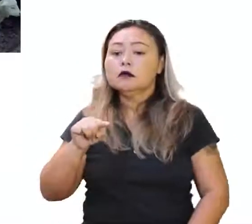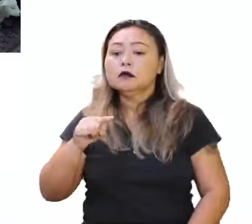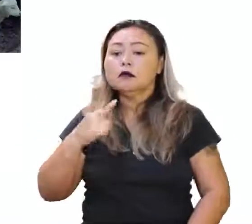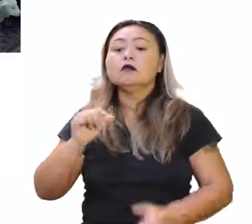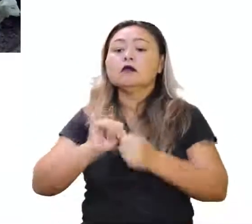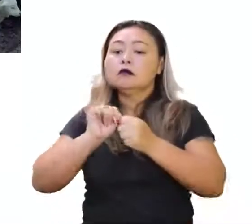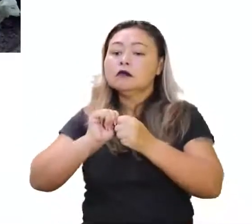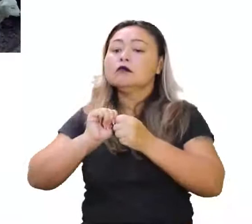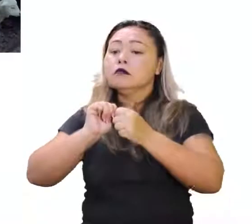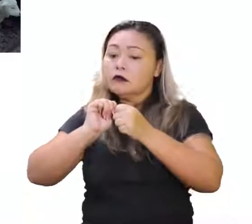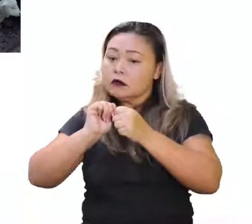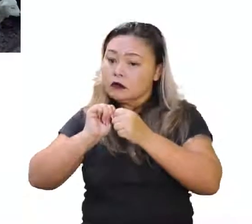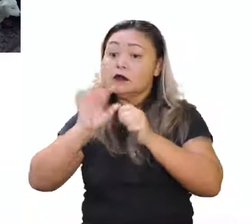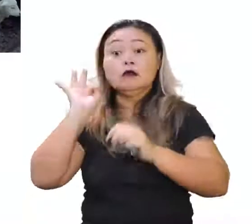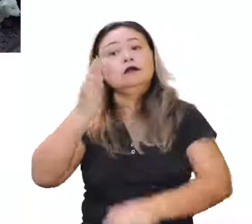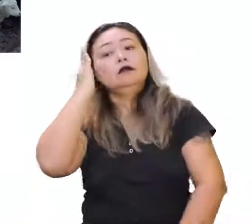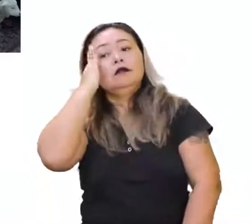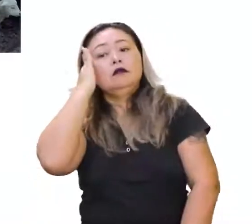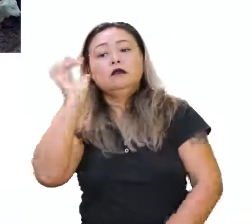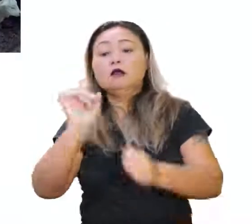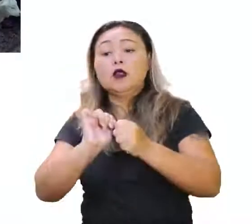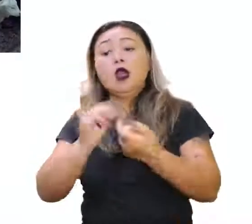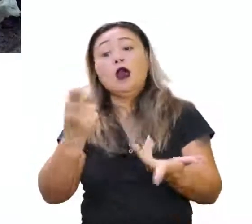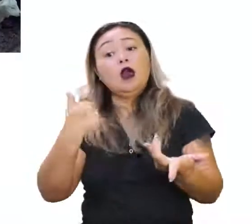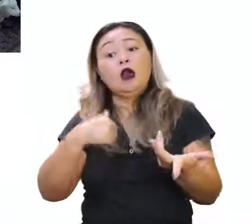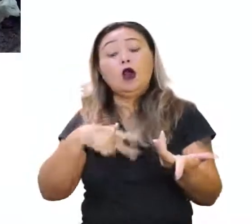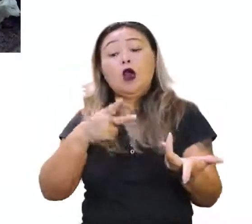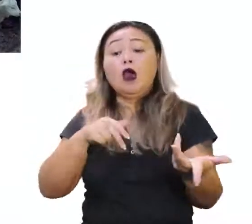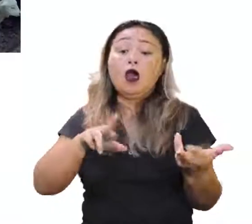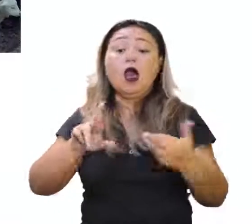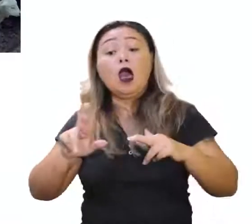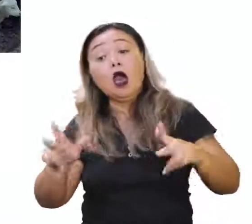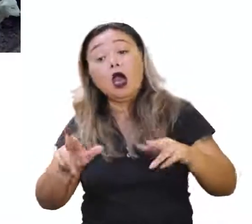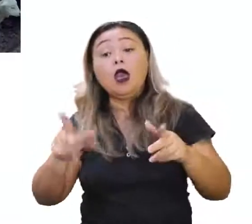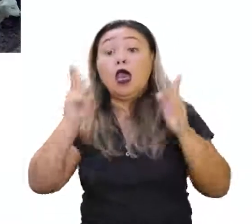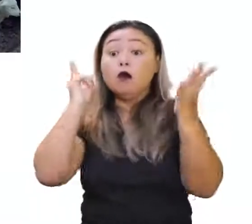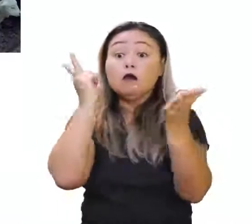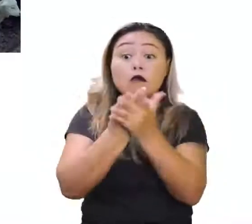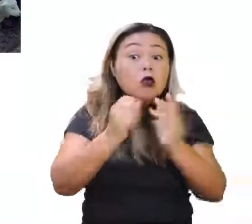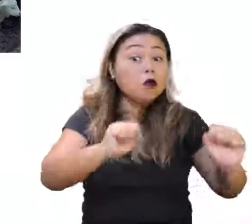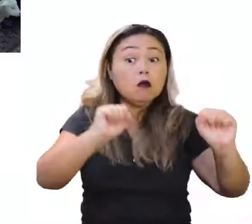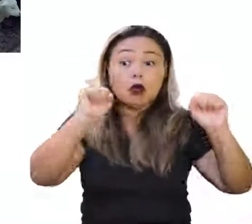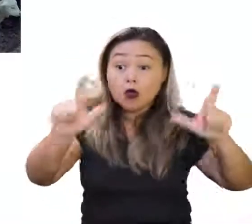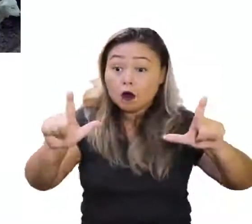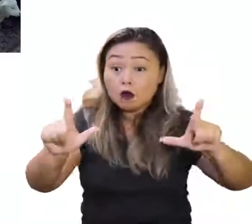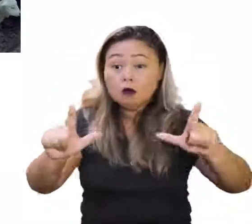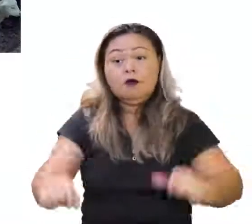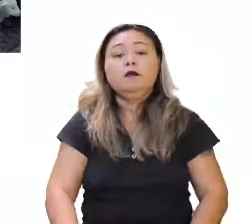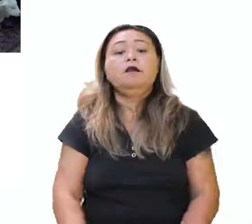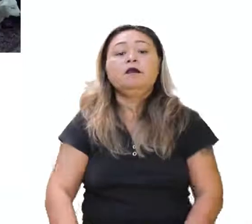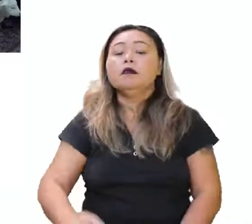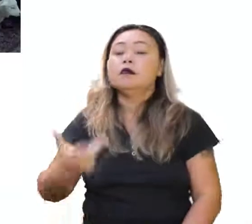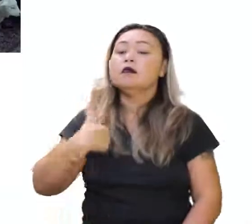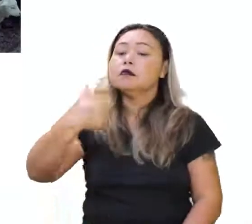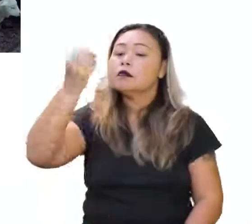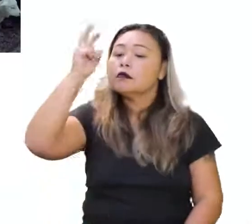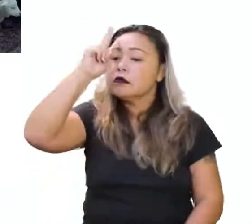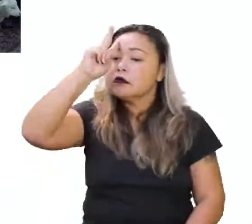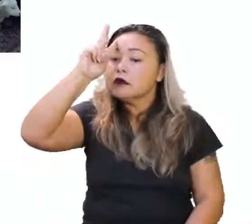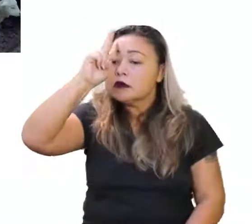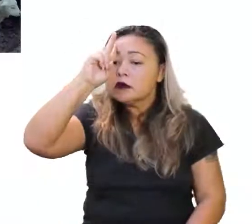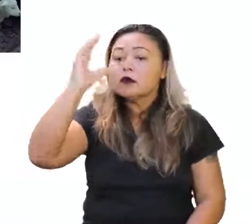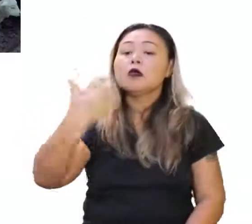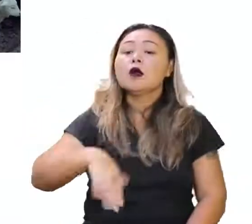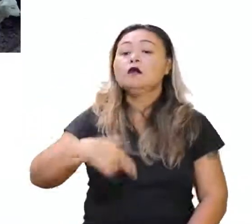I don't say same. Não posso dizer que é semelhante. É o mesmo. Só para lembrar que